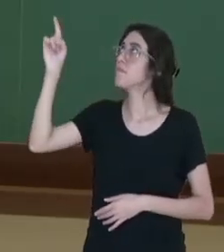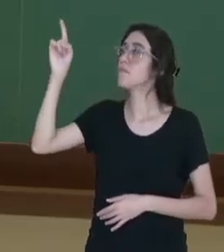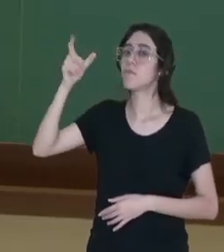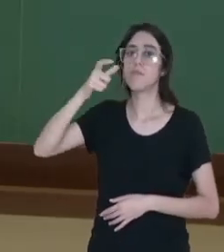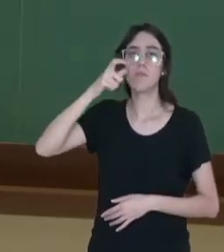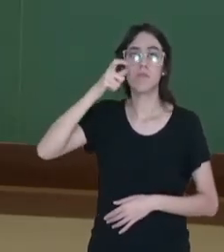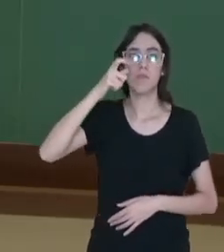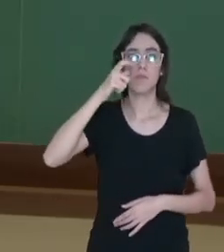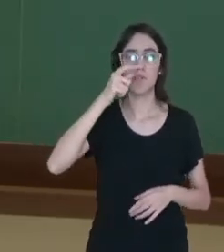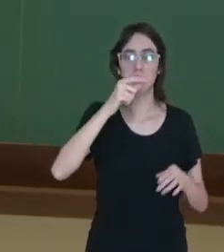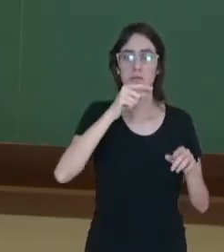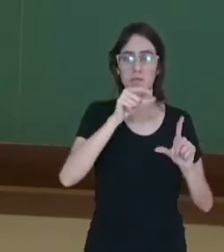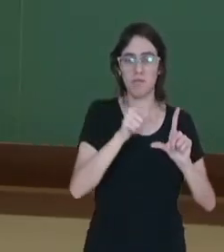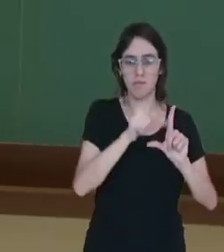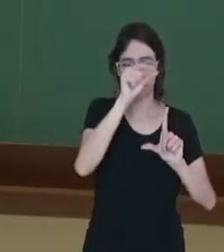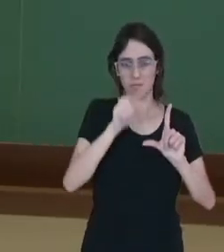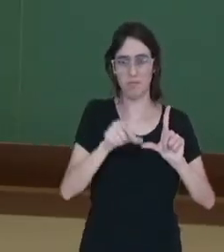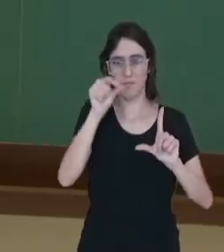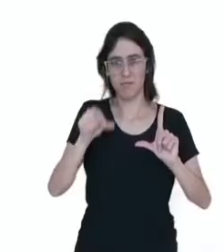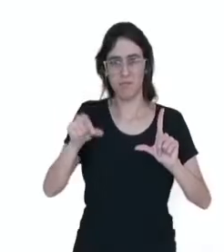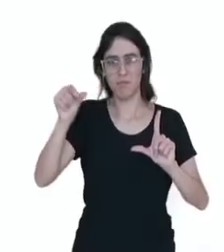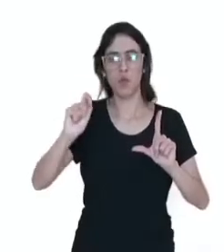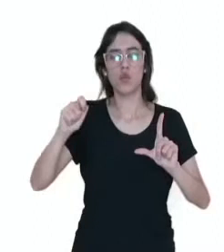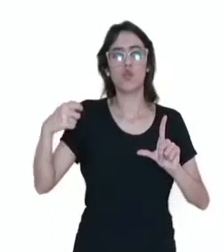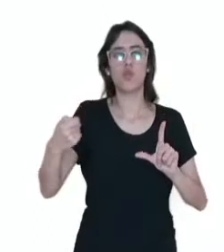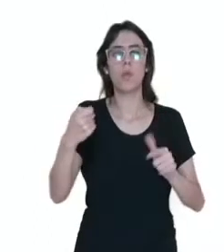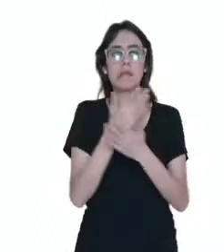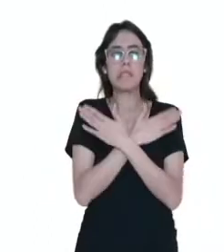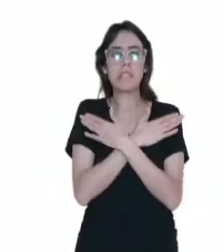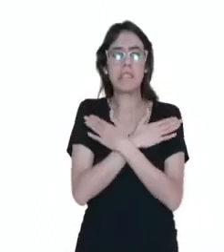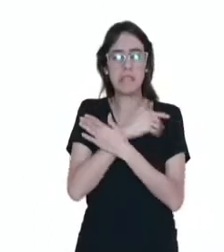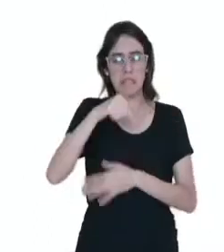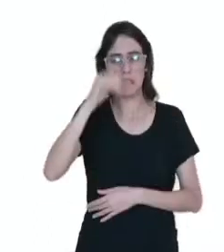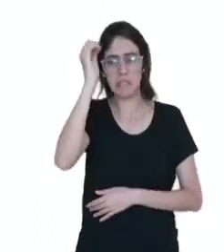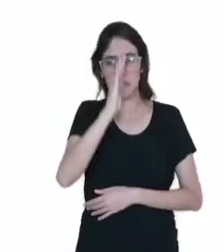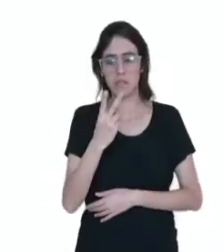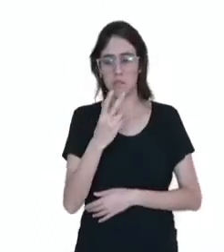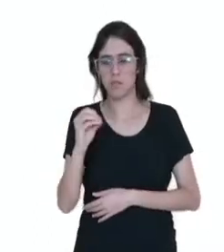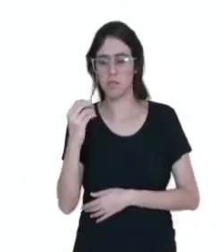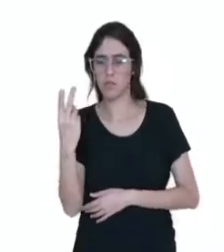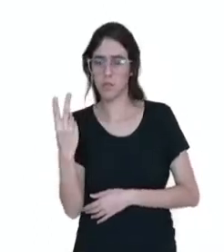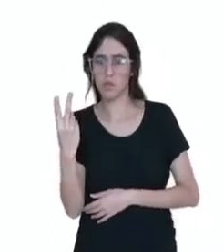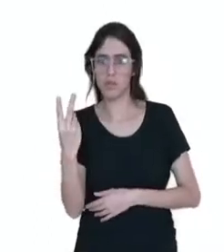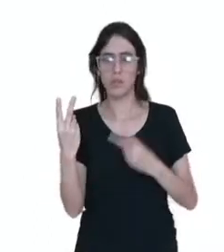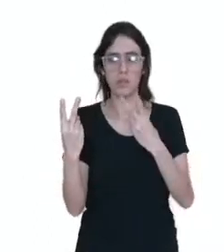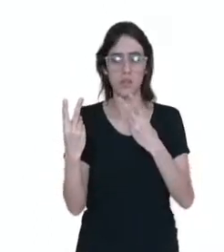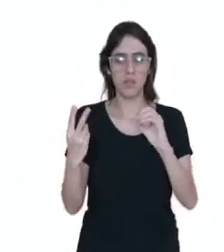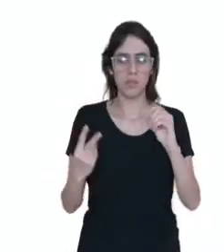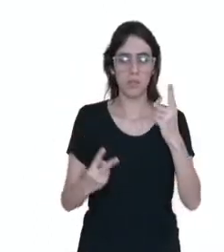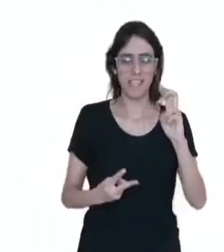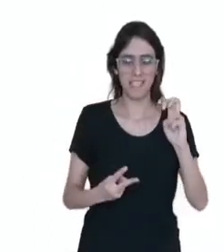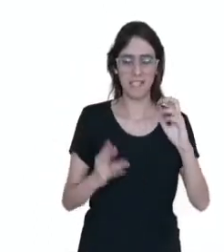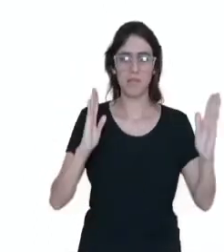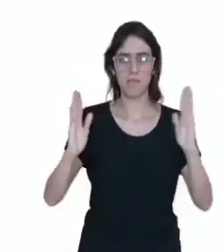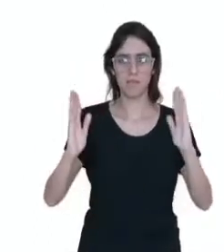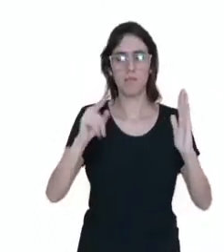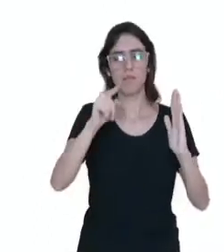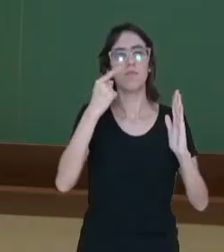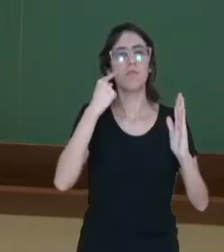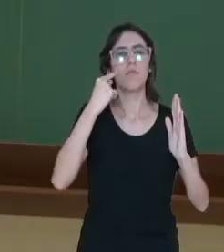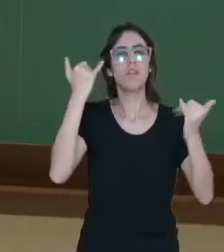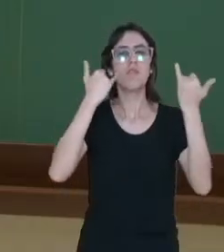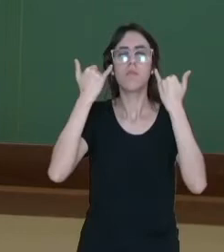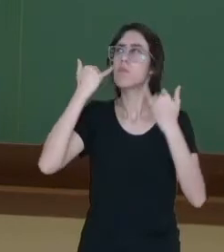esse gráfico aqui sobre o desemprego no Brasil entre 2002 e 2015. Analise